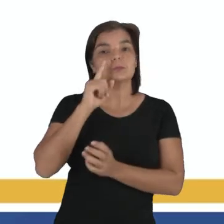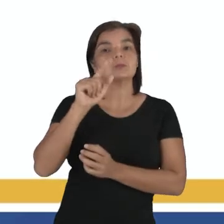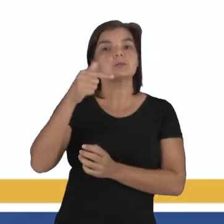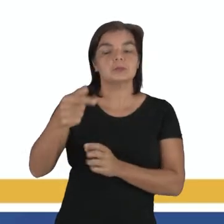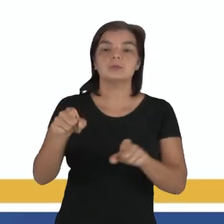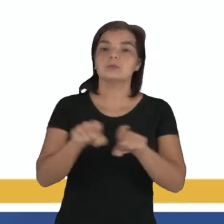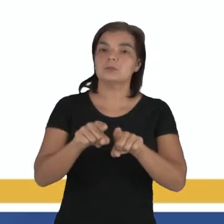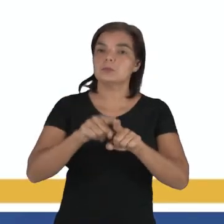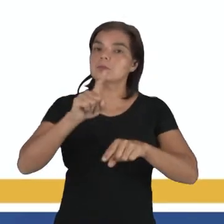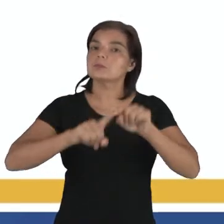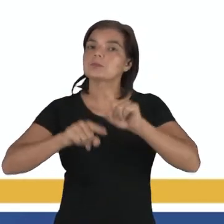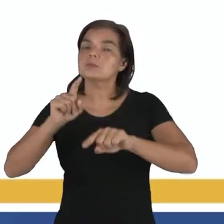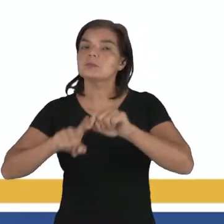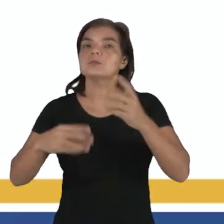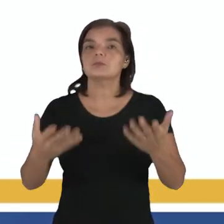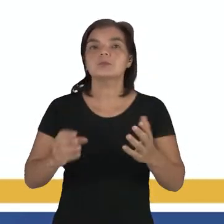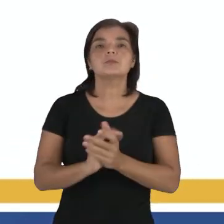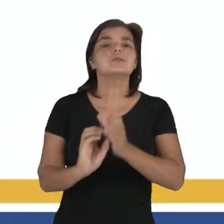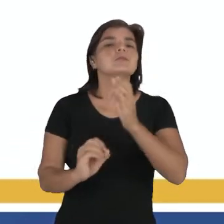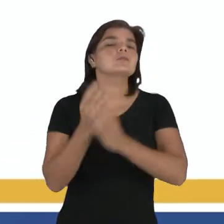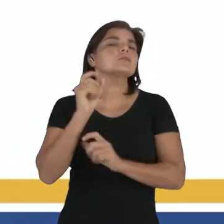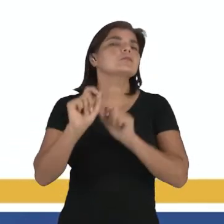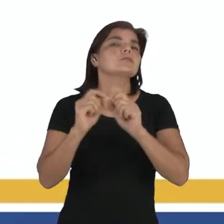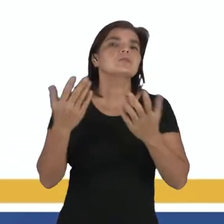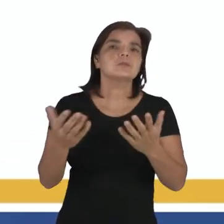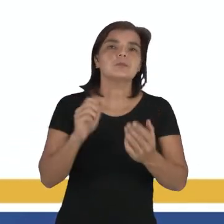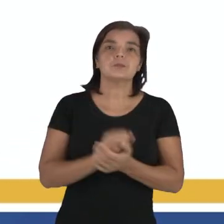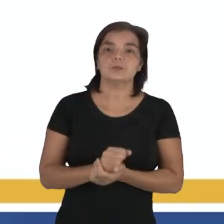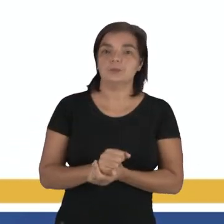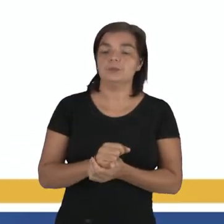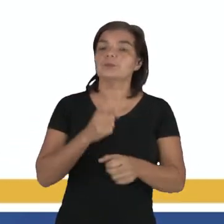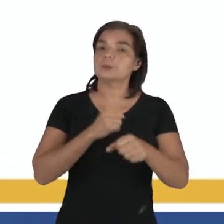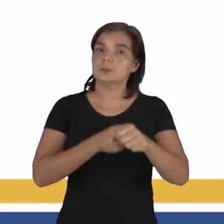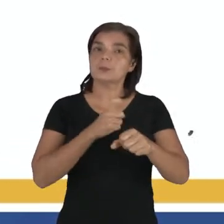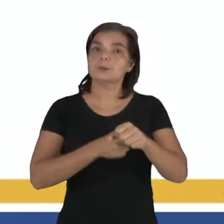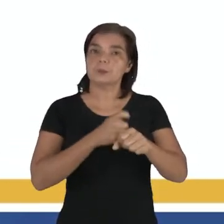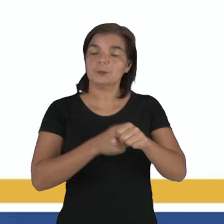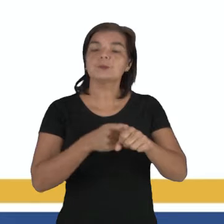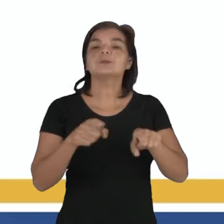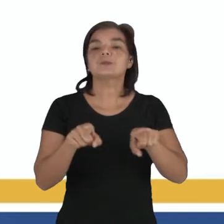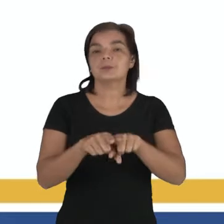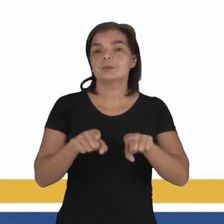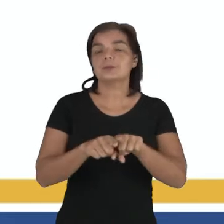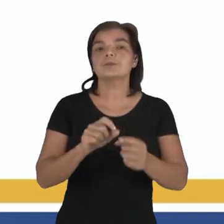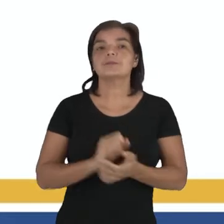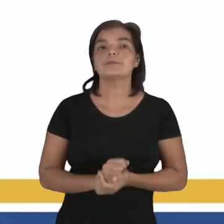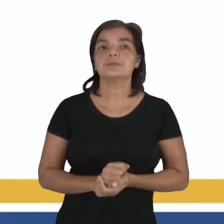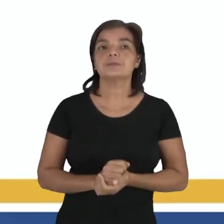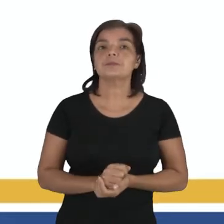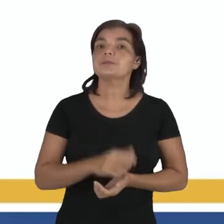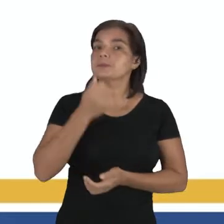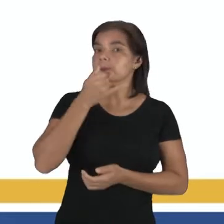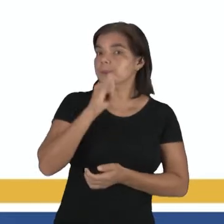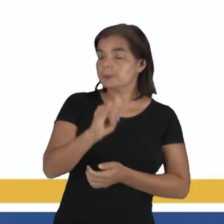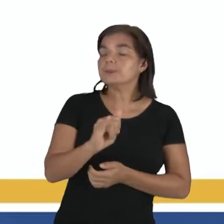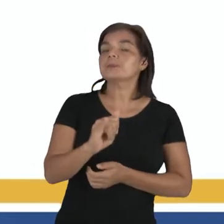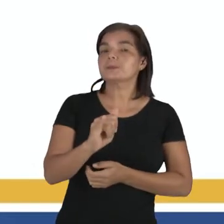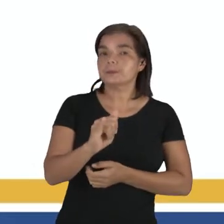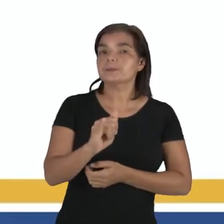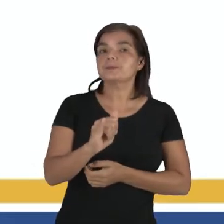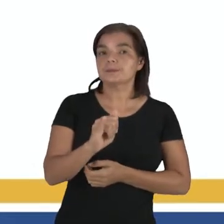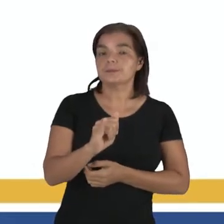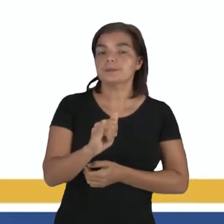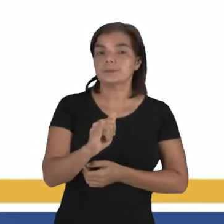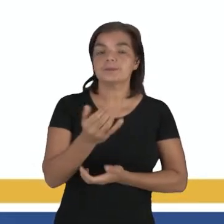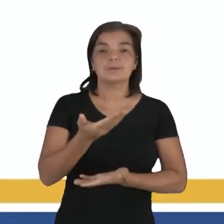outras partes desse material. Vai ocorrer basicamente em sólidos, é mais estudado em sólidos. E essa energia térmica, que é aquela